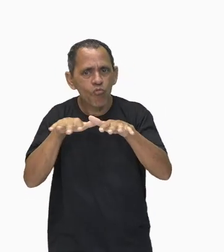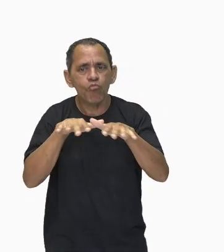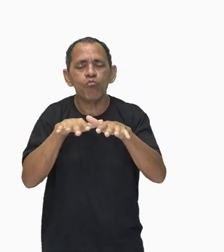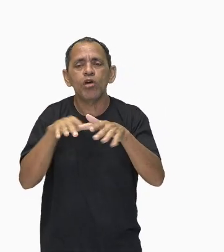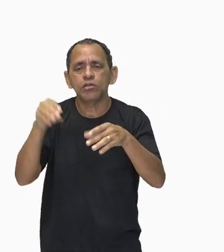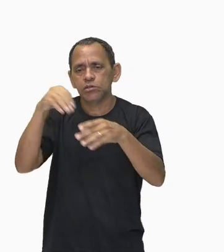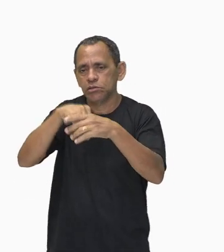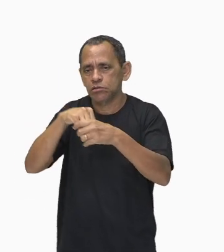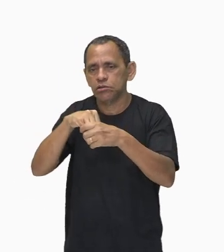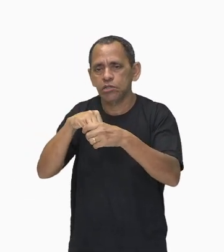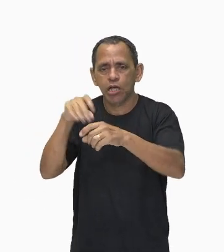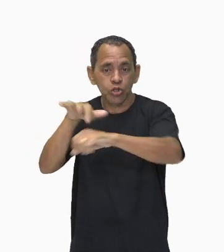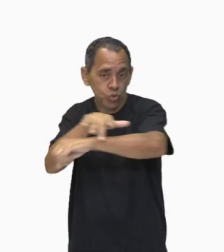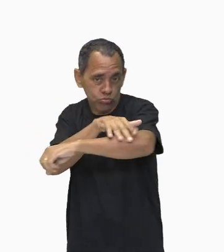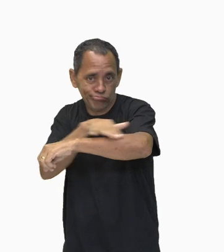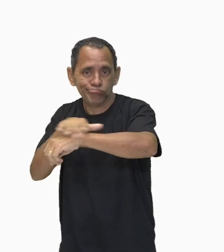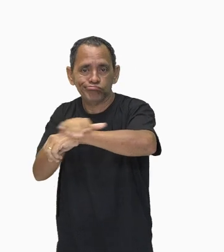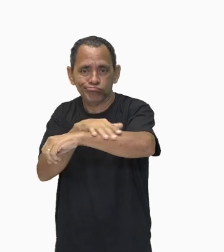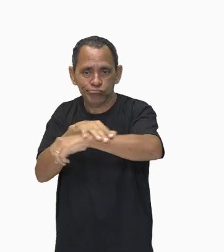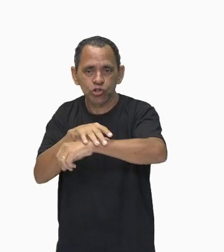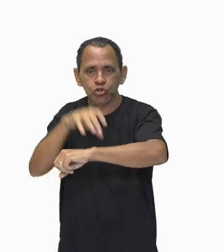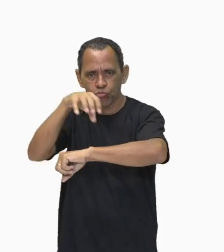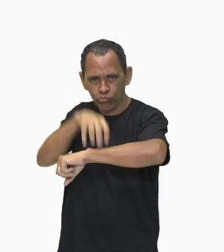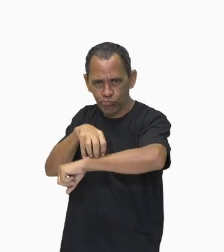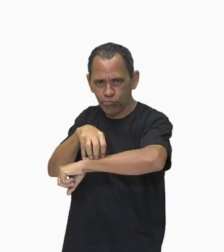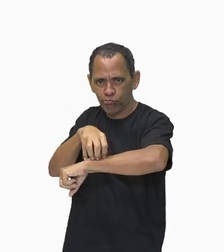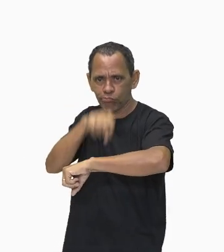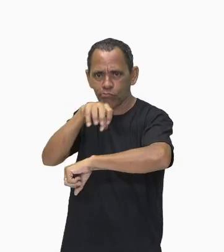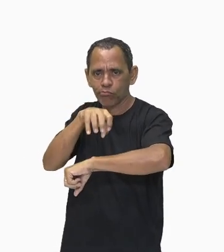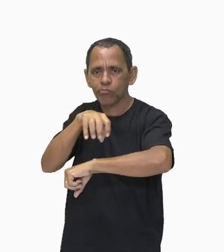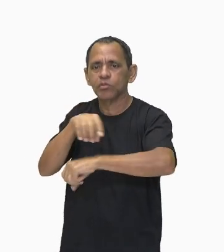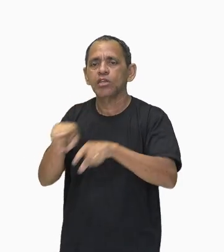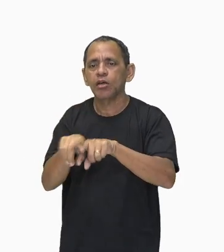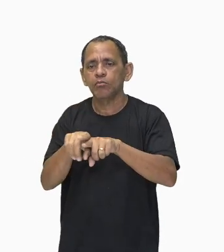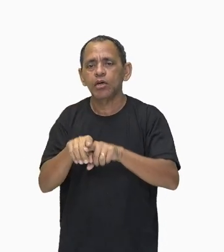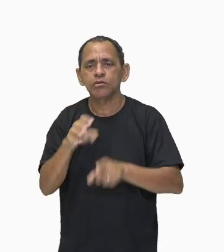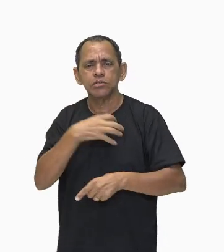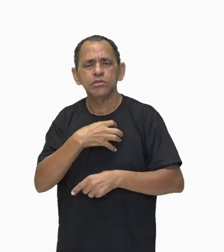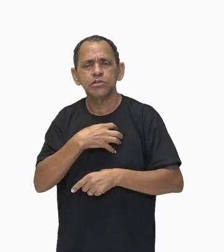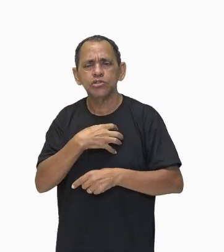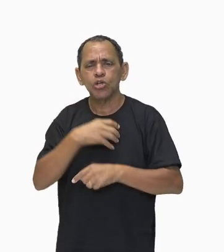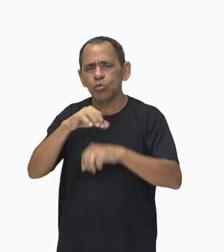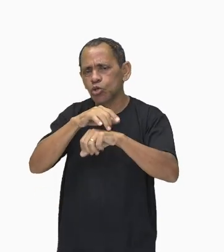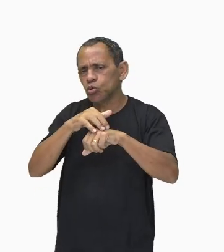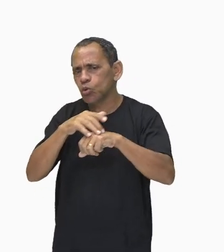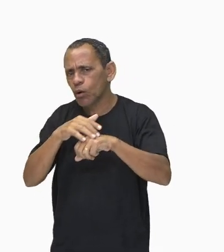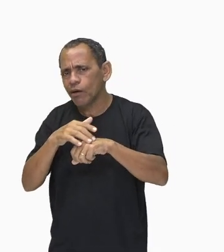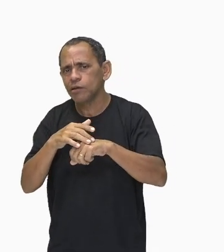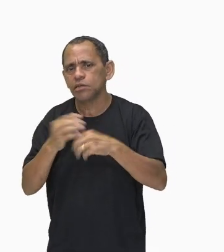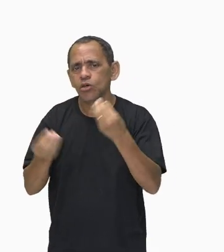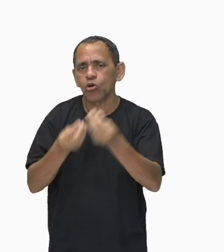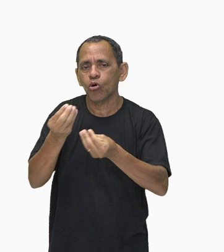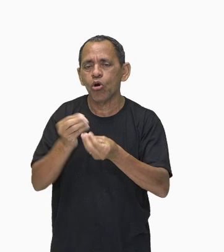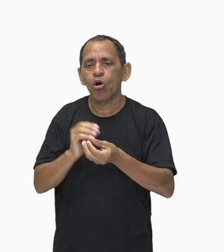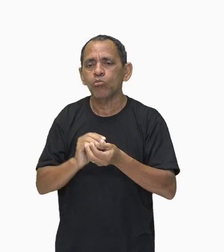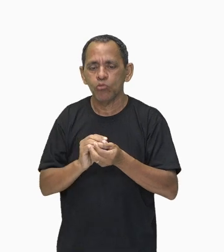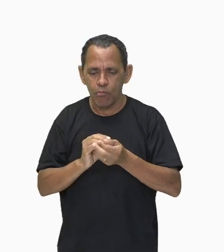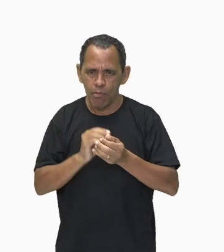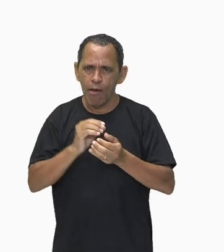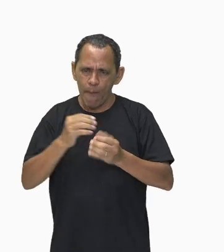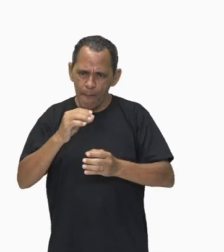infecta. Então, sintomas dessa doença são dor na parte superior do